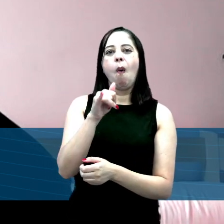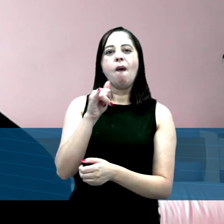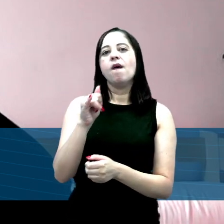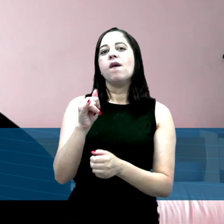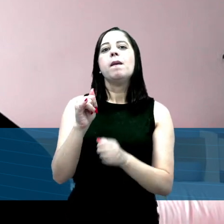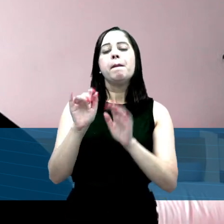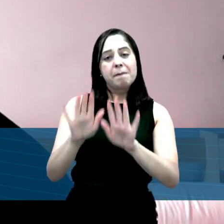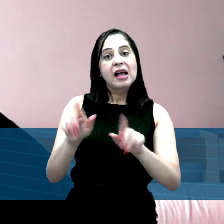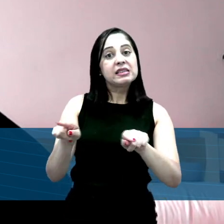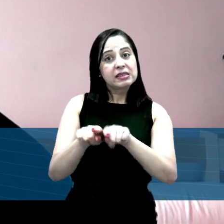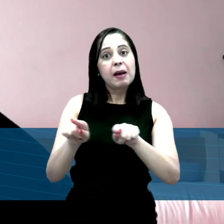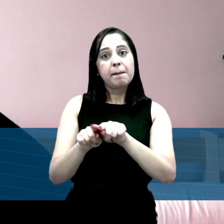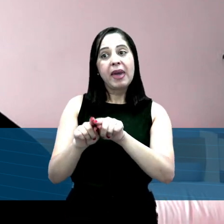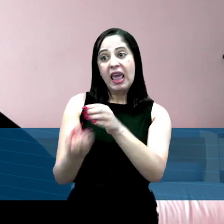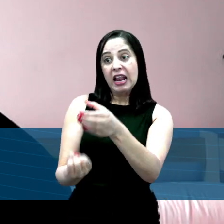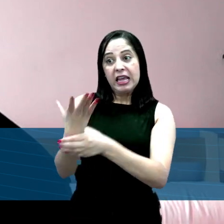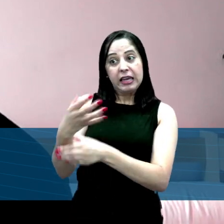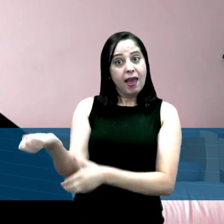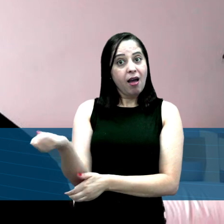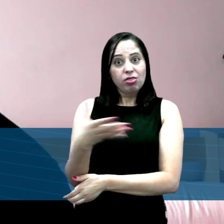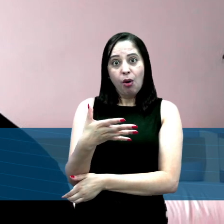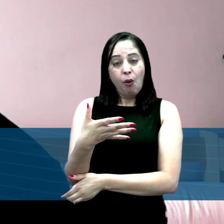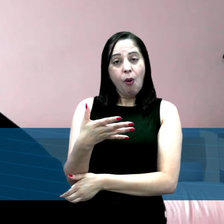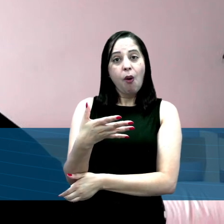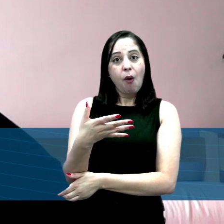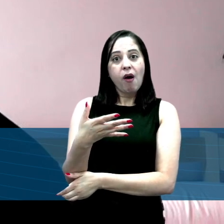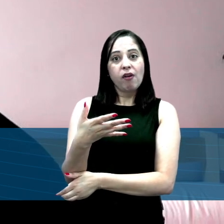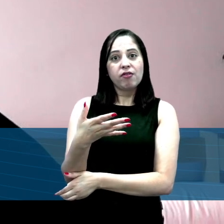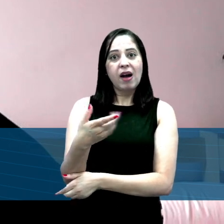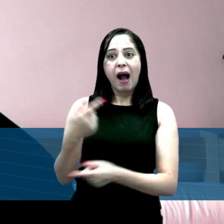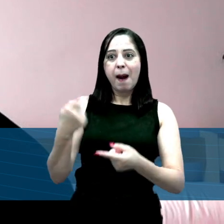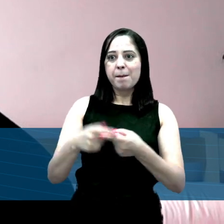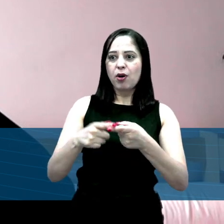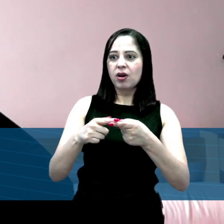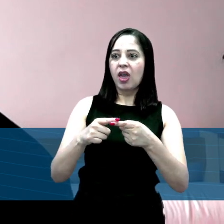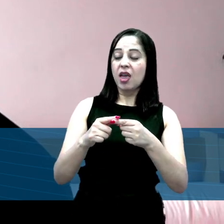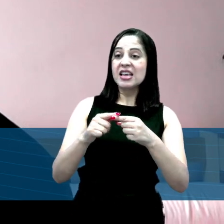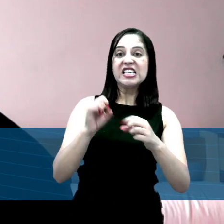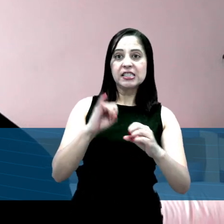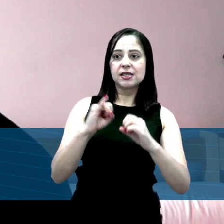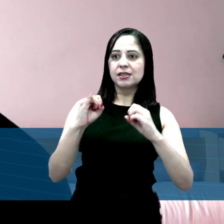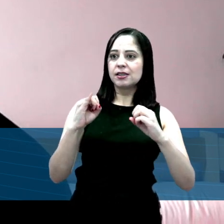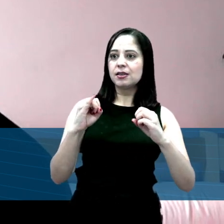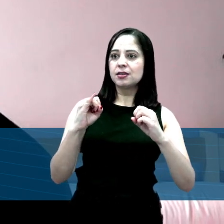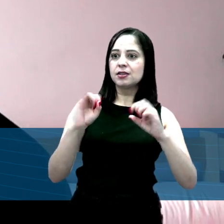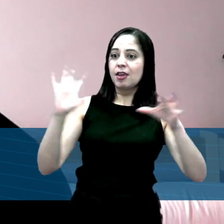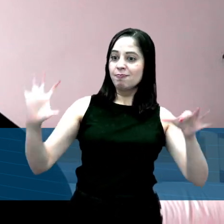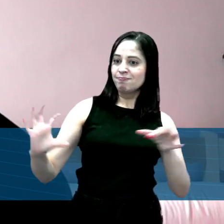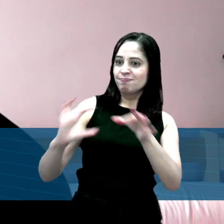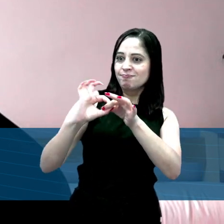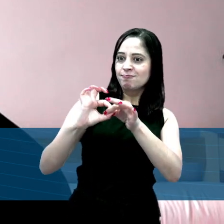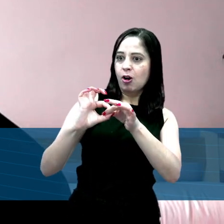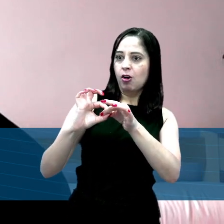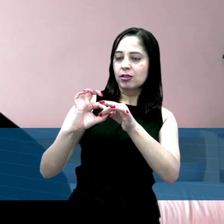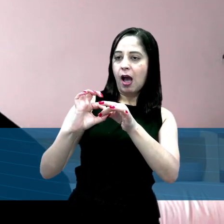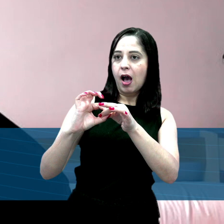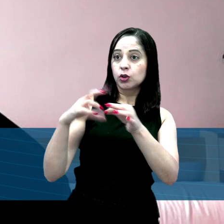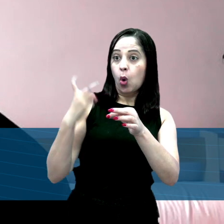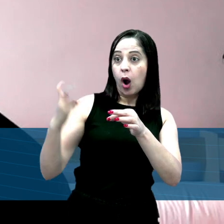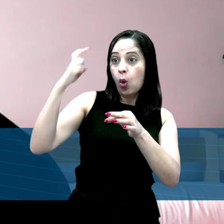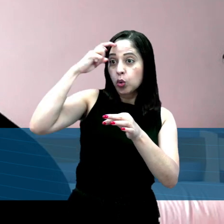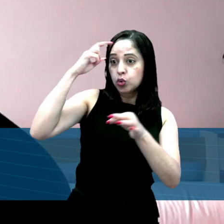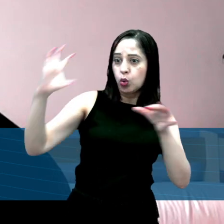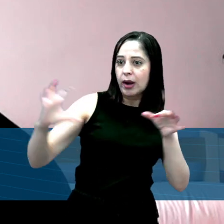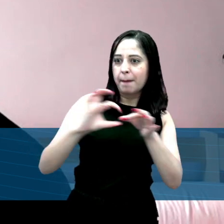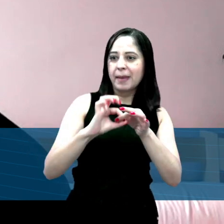vezes, né, mas também na criação de algo novo, né, a partir dessa fusão desses grupos. Então, esses elementos culturais distintos,